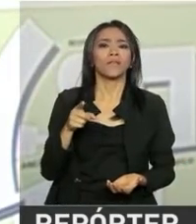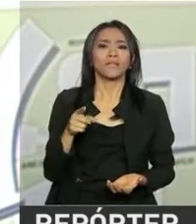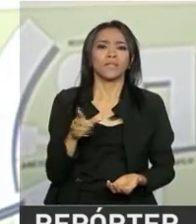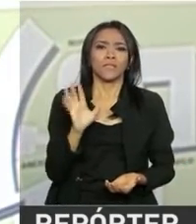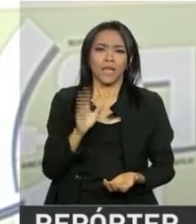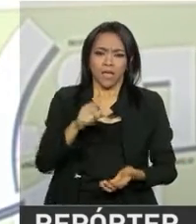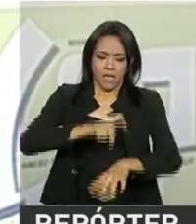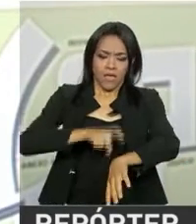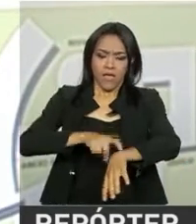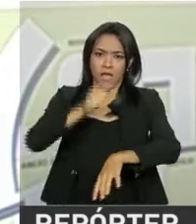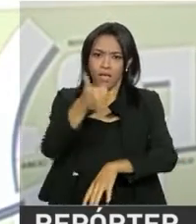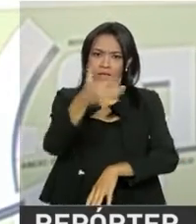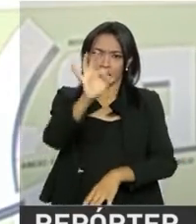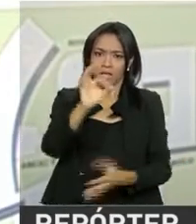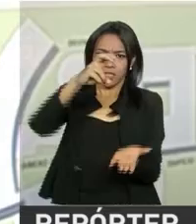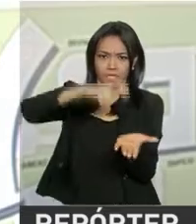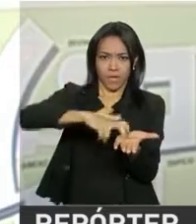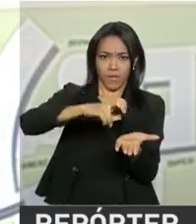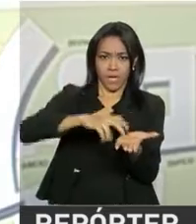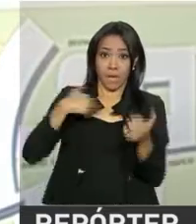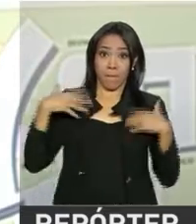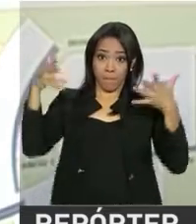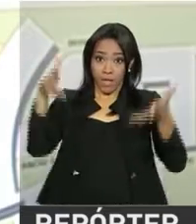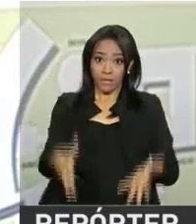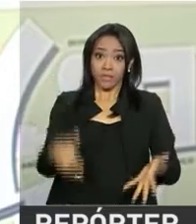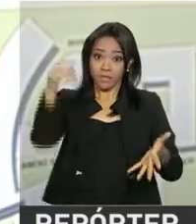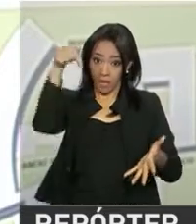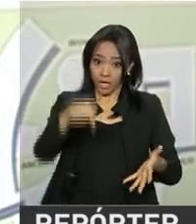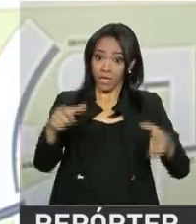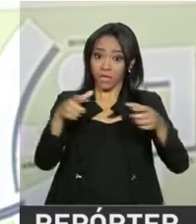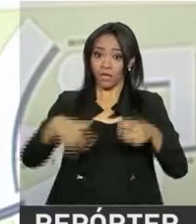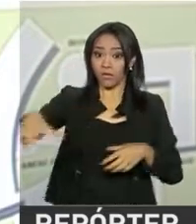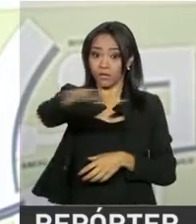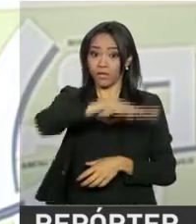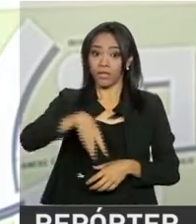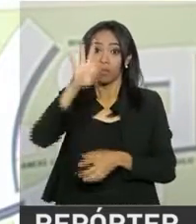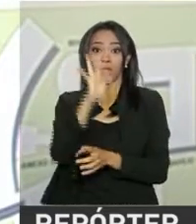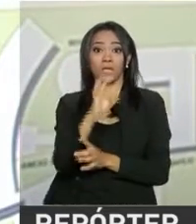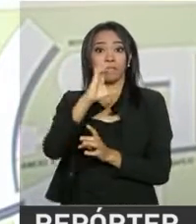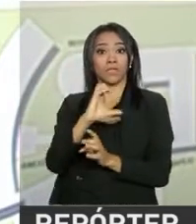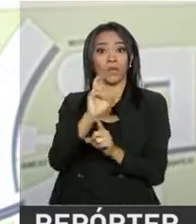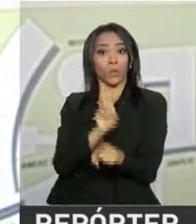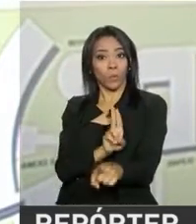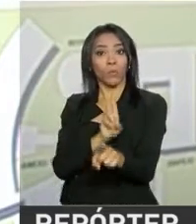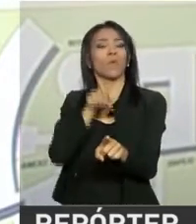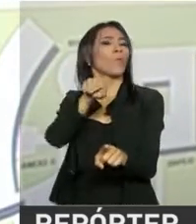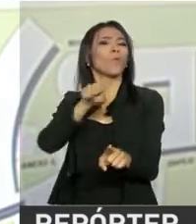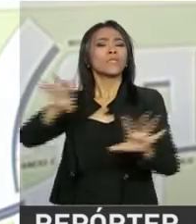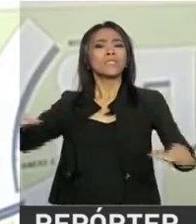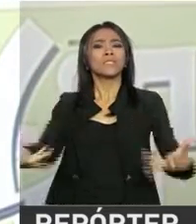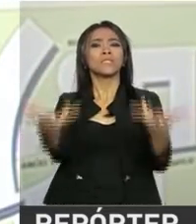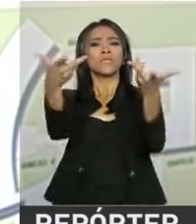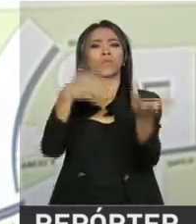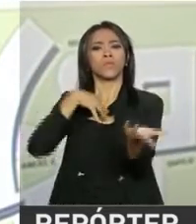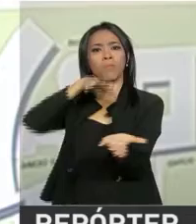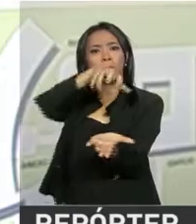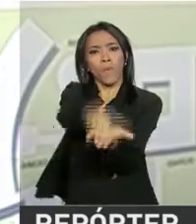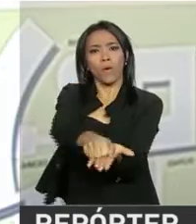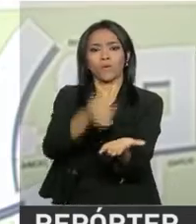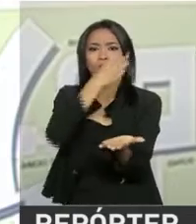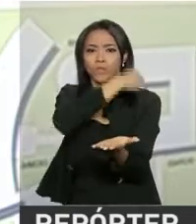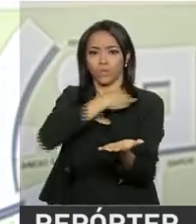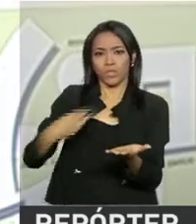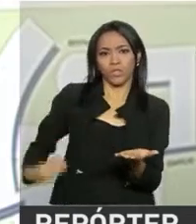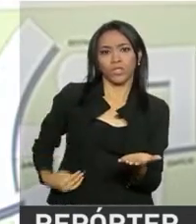daí das 10 horas da manhã participa aqui na sede do tribunal de contas da união da cerimônia de posse do ministro